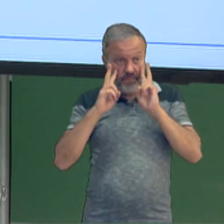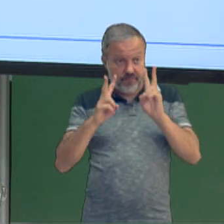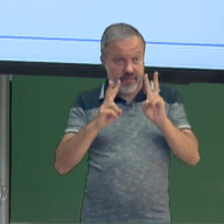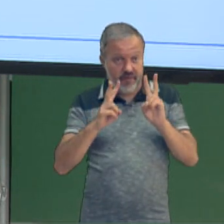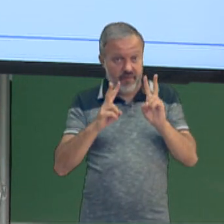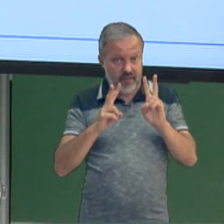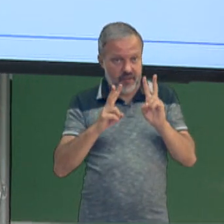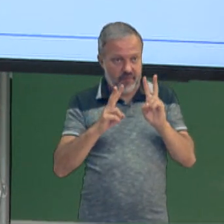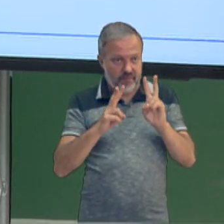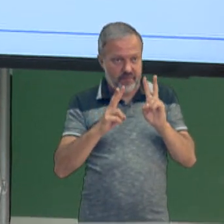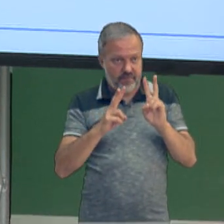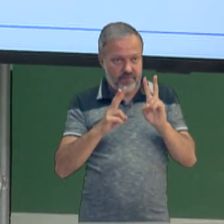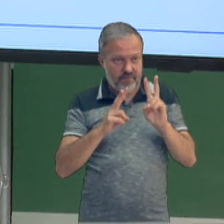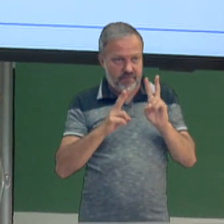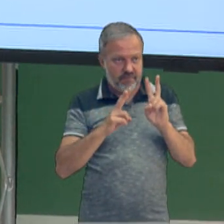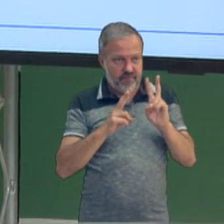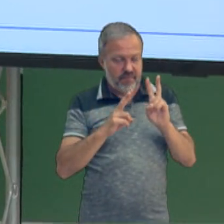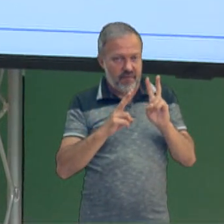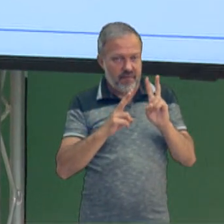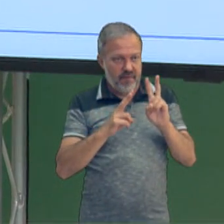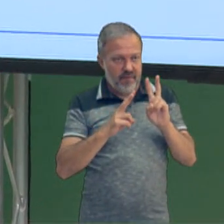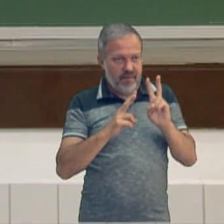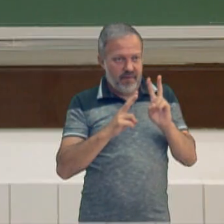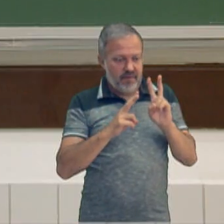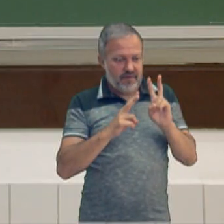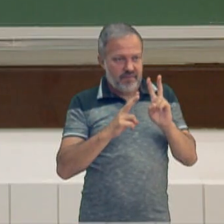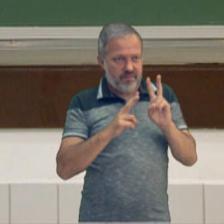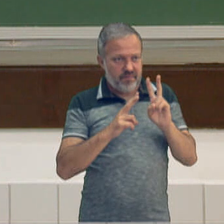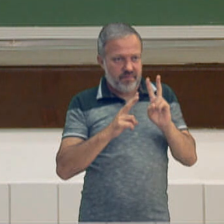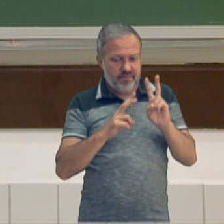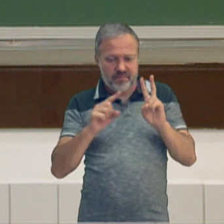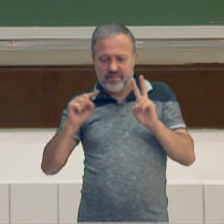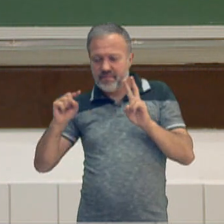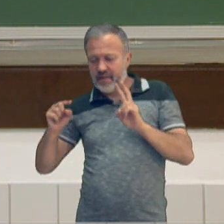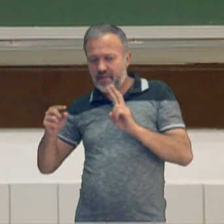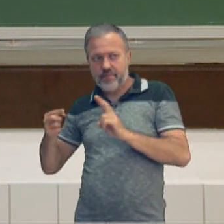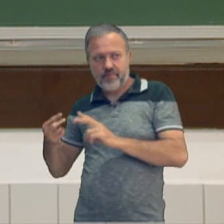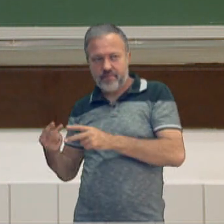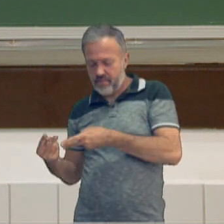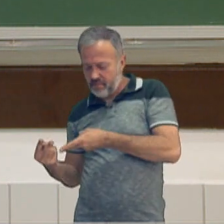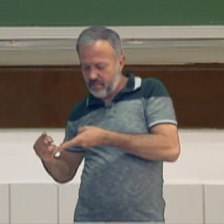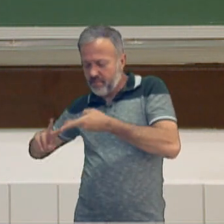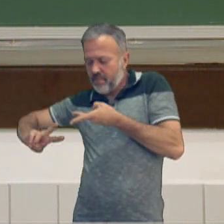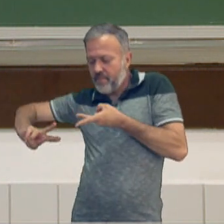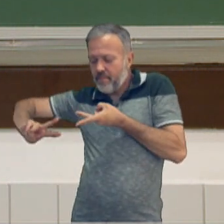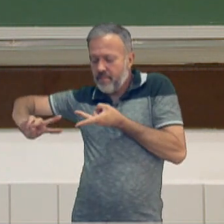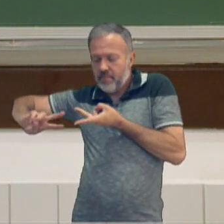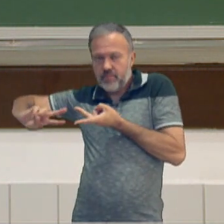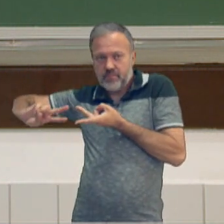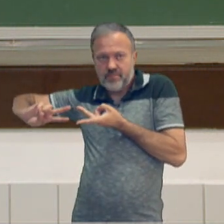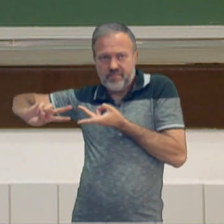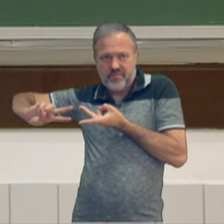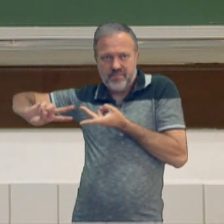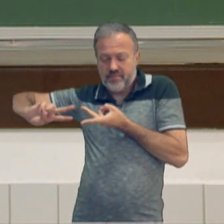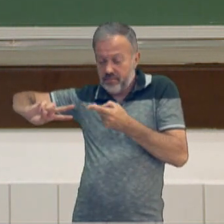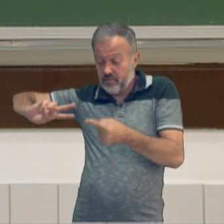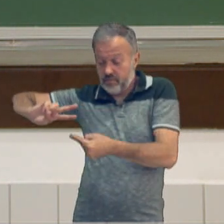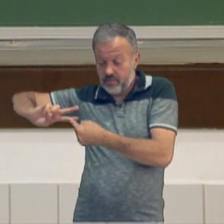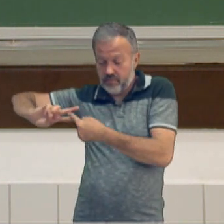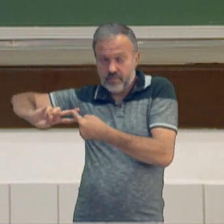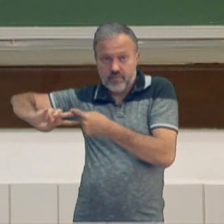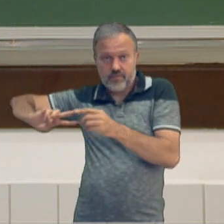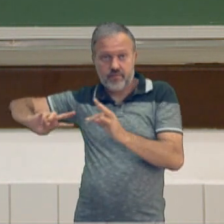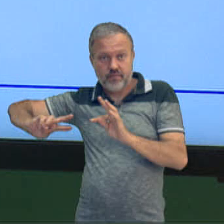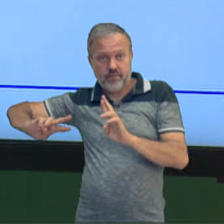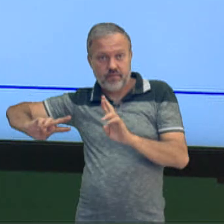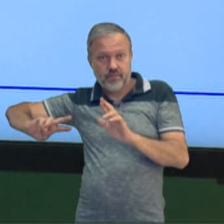isso aqui, ó. Eu coloco um hidrogênio do outro lado. Ah, professora, mas o que isso tem a ver? A gordura trans é ainda pior para o nosso corpo, tá? Isso